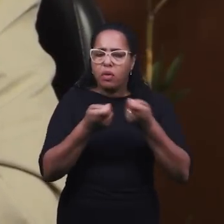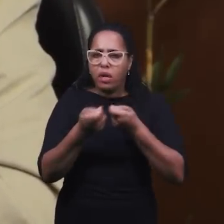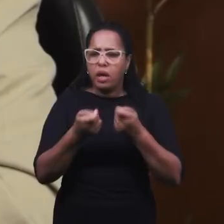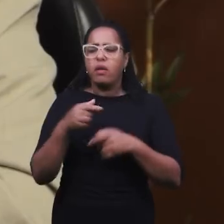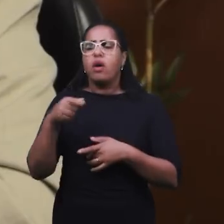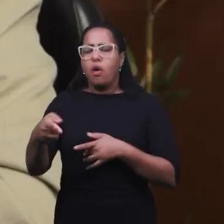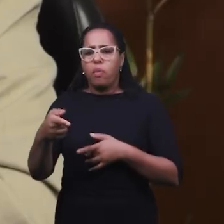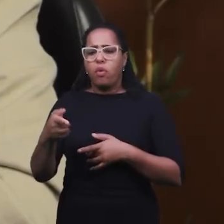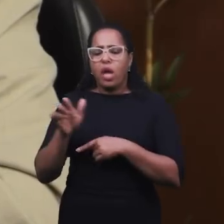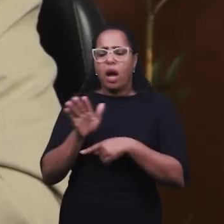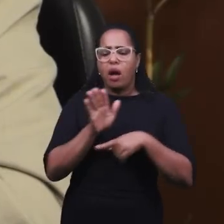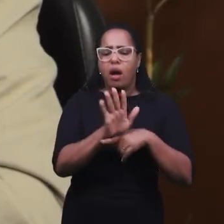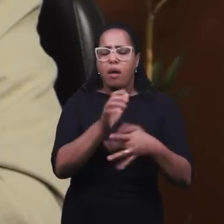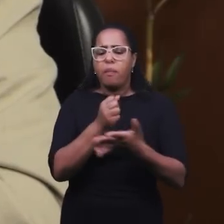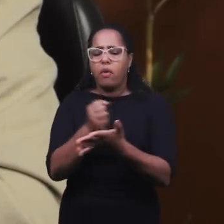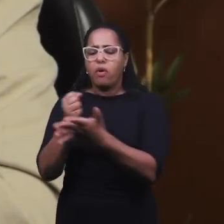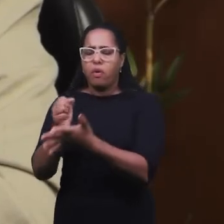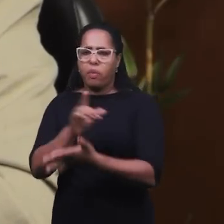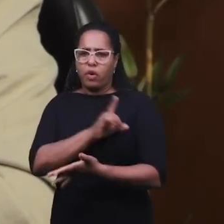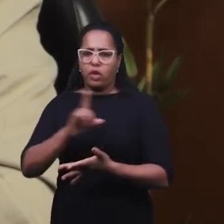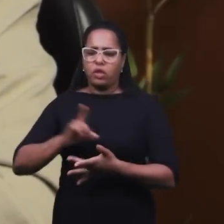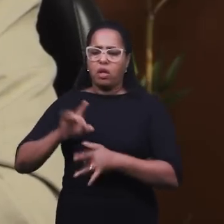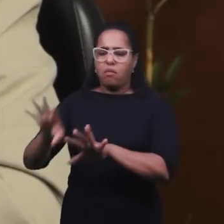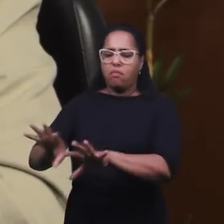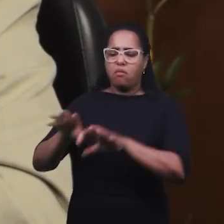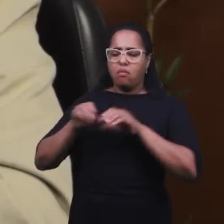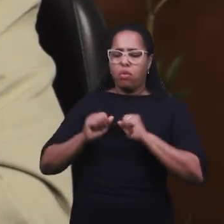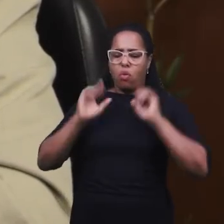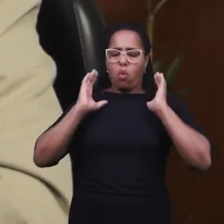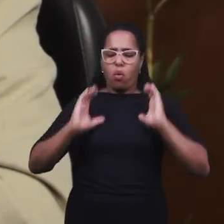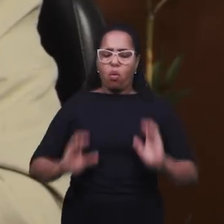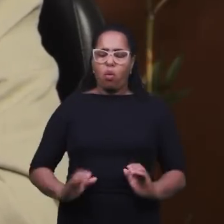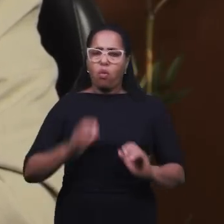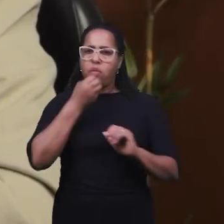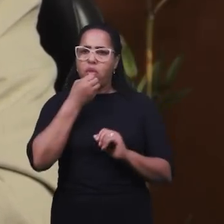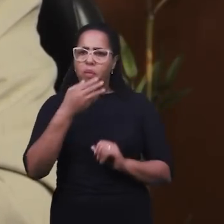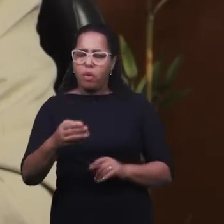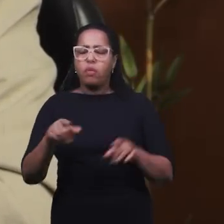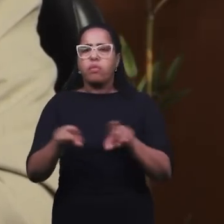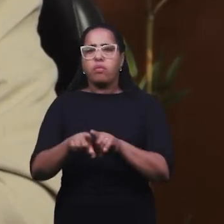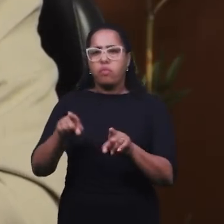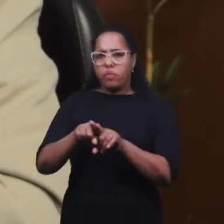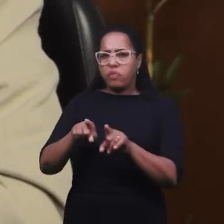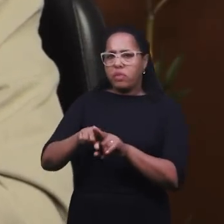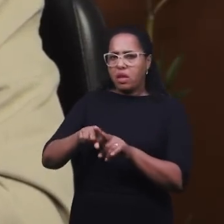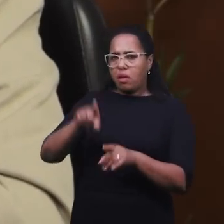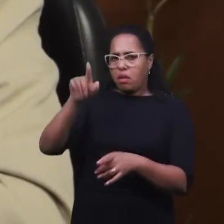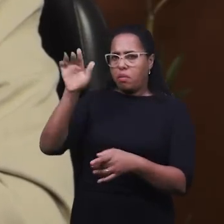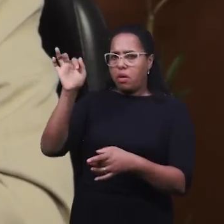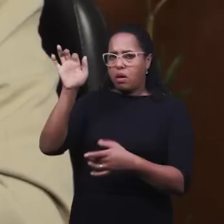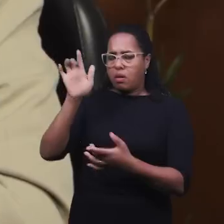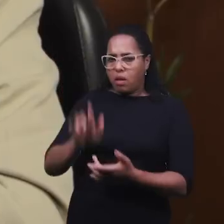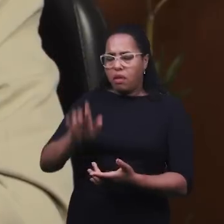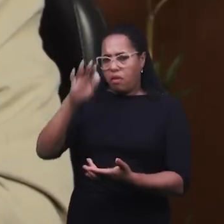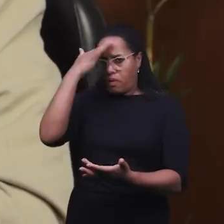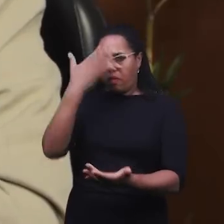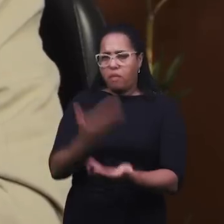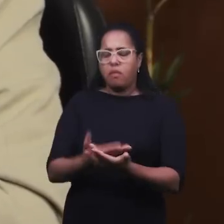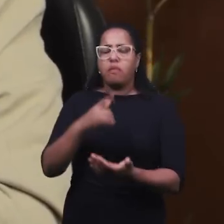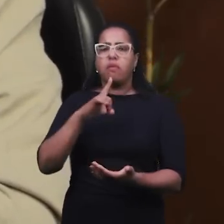maridos de uma mulher e governem bem seus filhos e suas próprias casas, porque os que servem bem